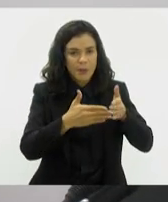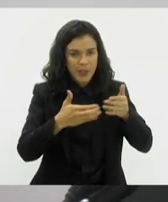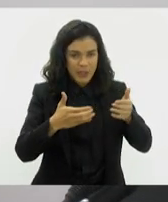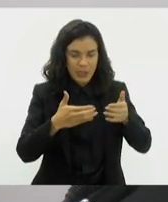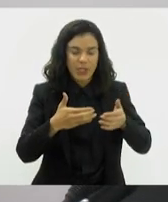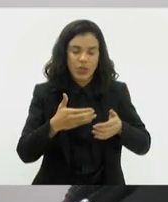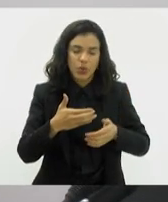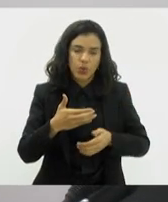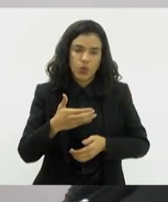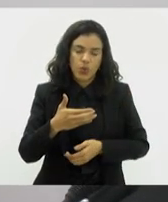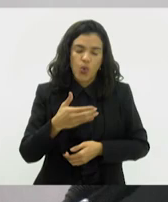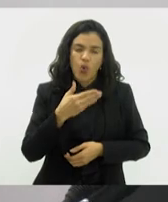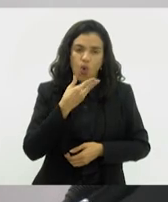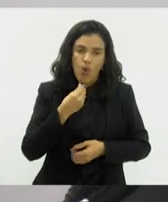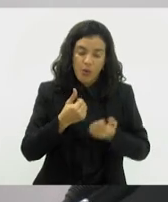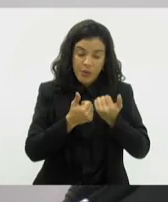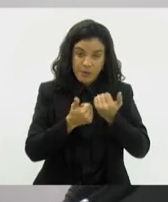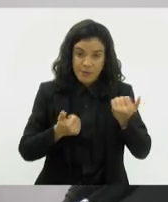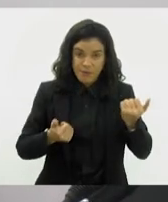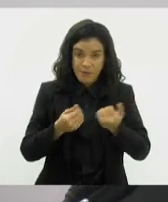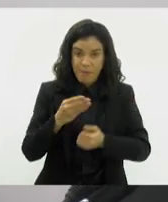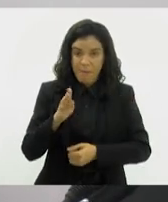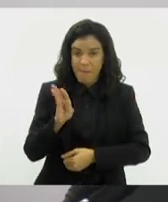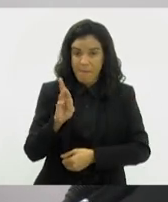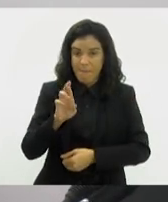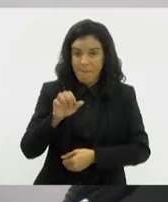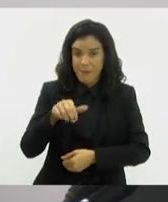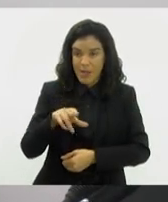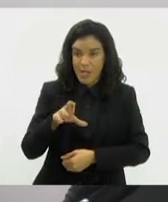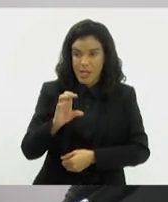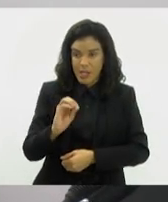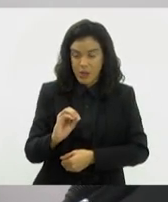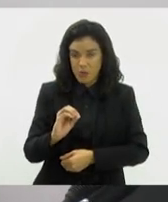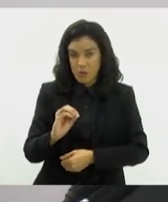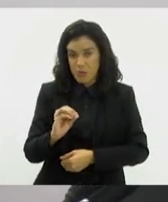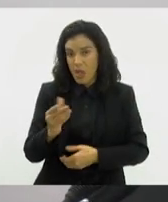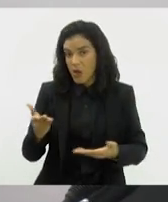os senhores aprovam que